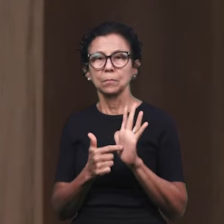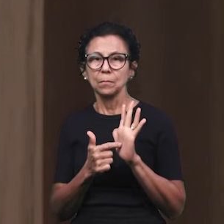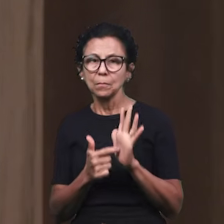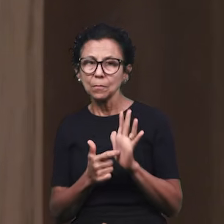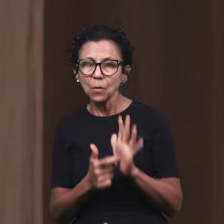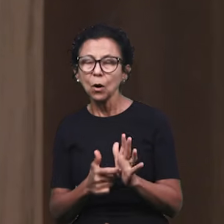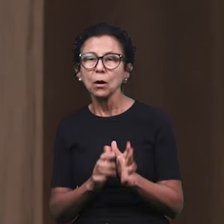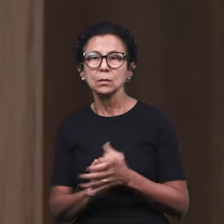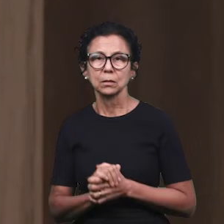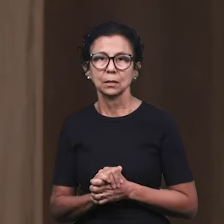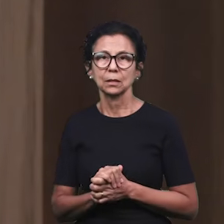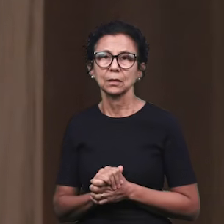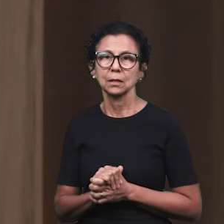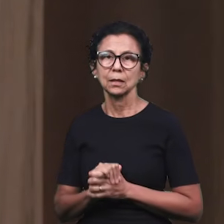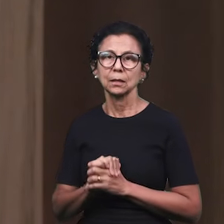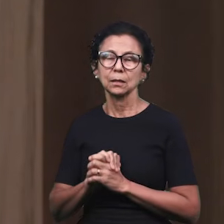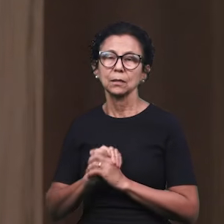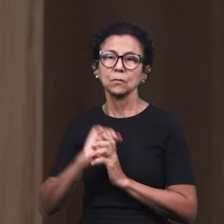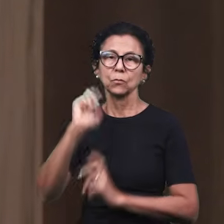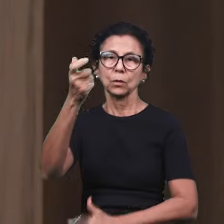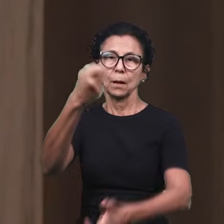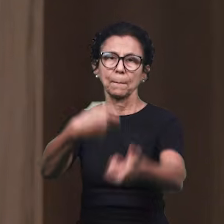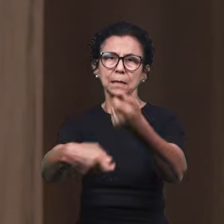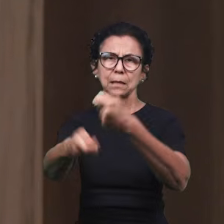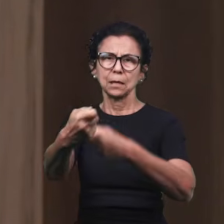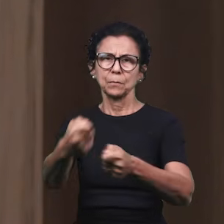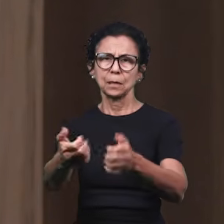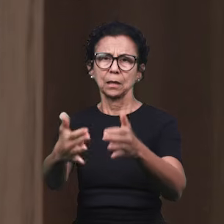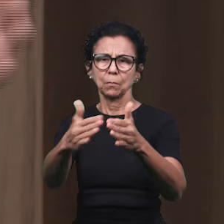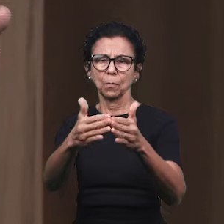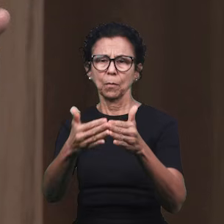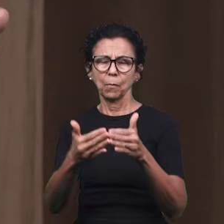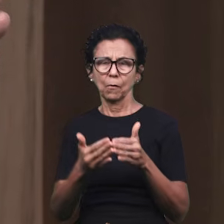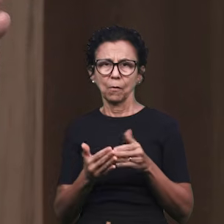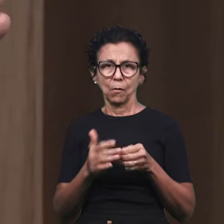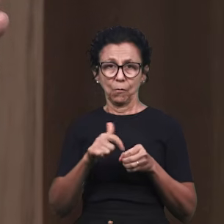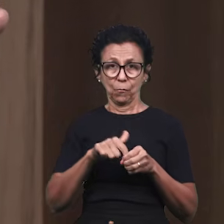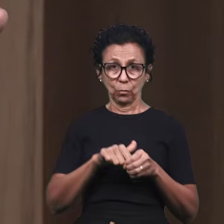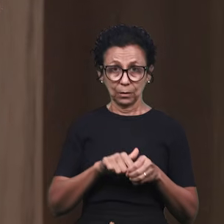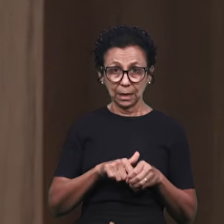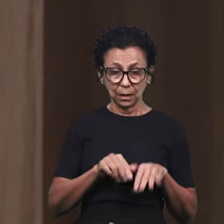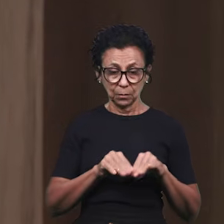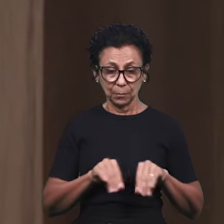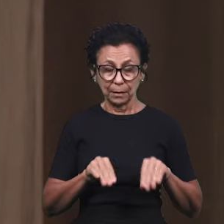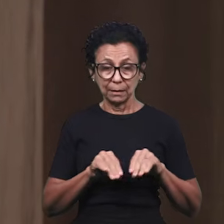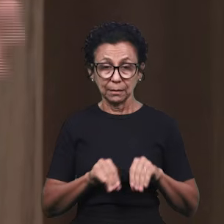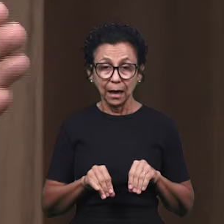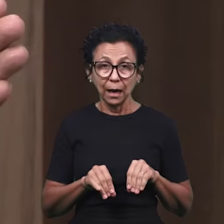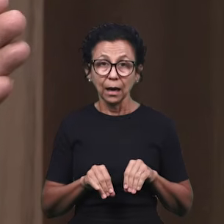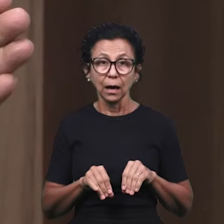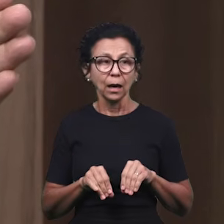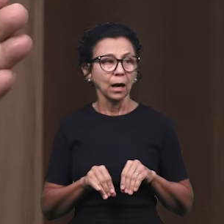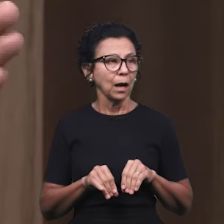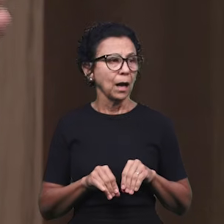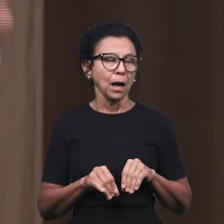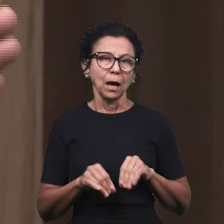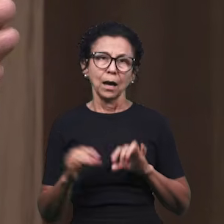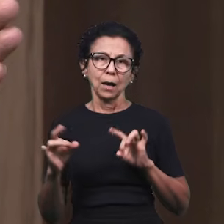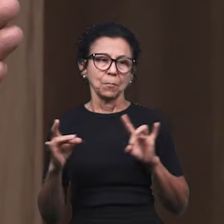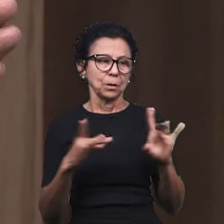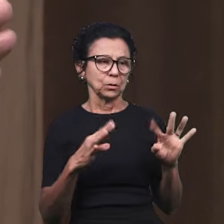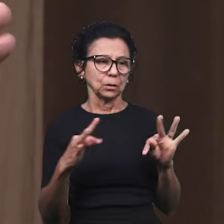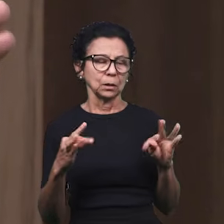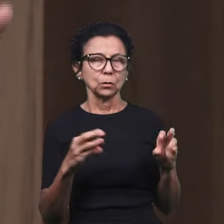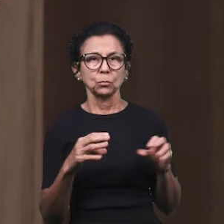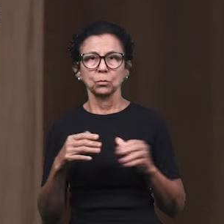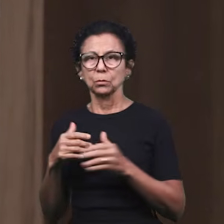a pesca maravilhosa, na verdade, foi um divisor de águas no discipulado do